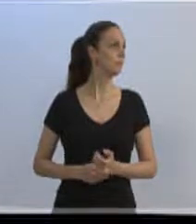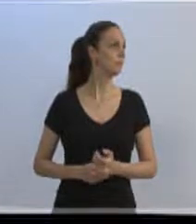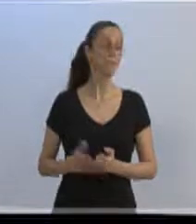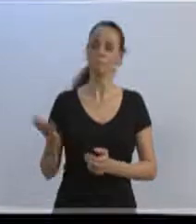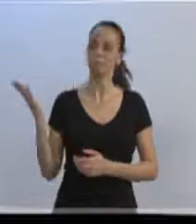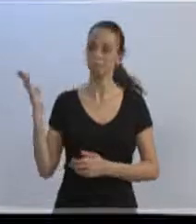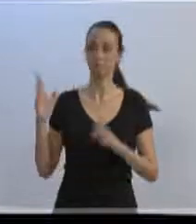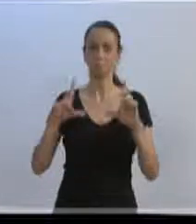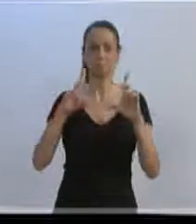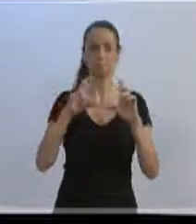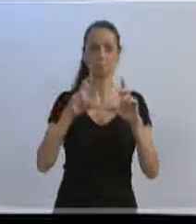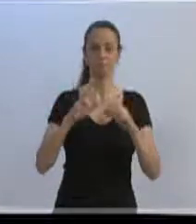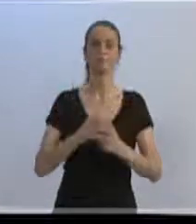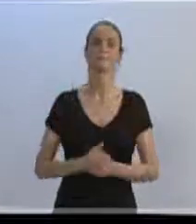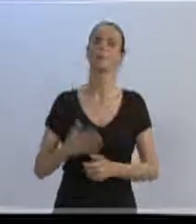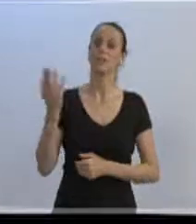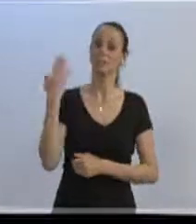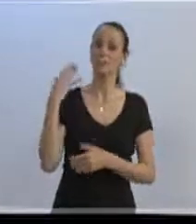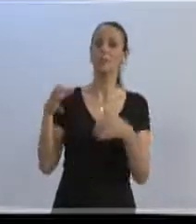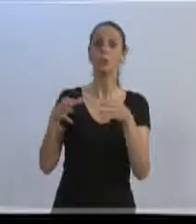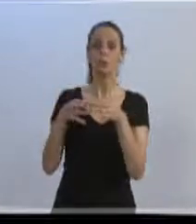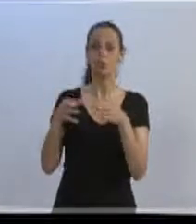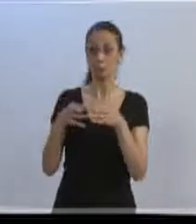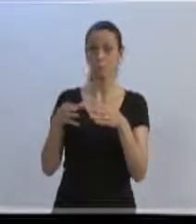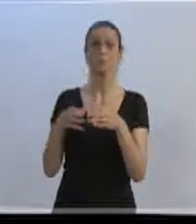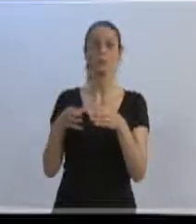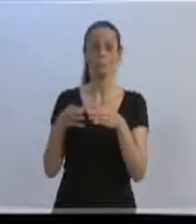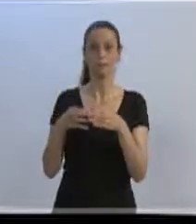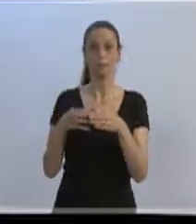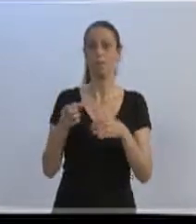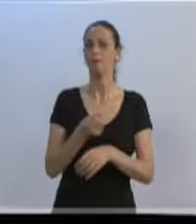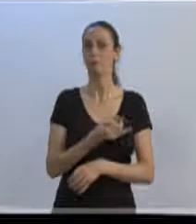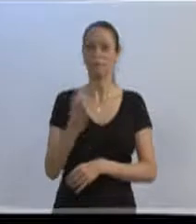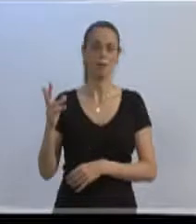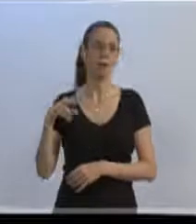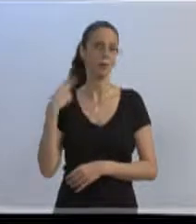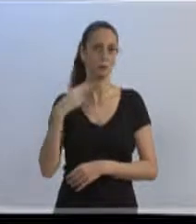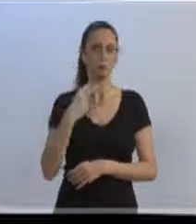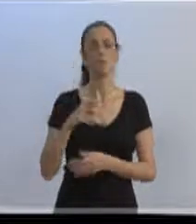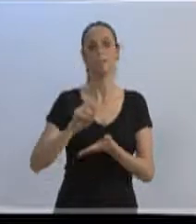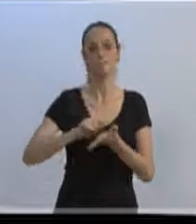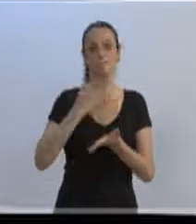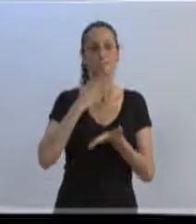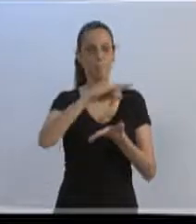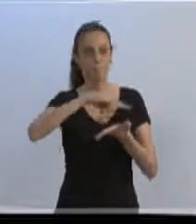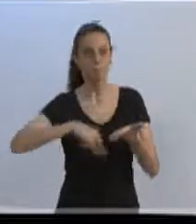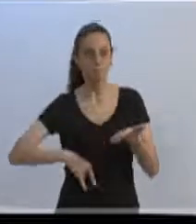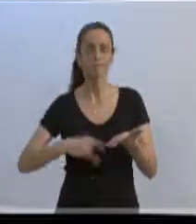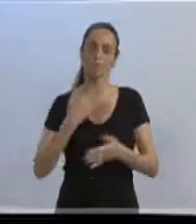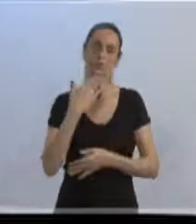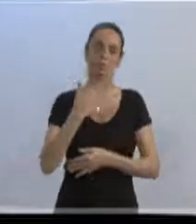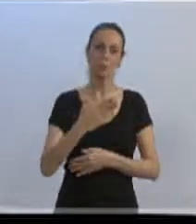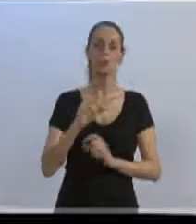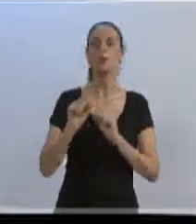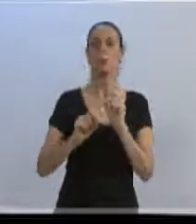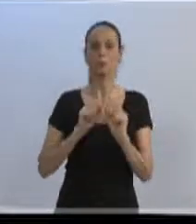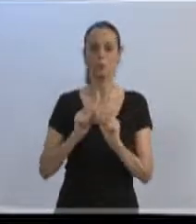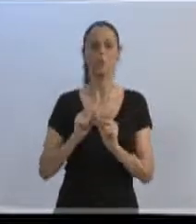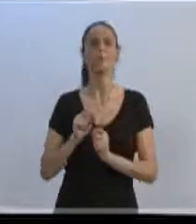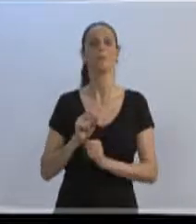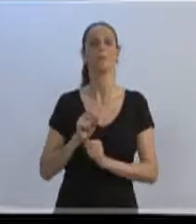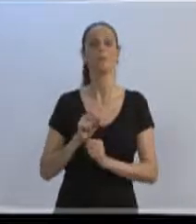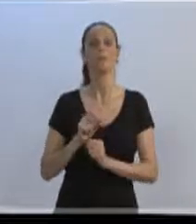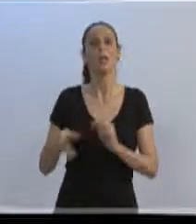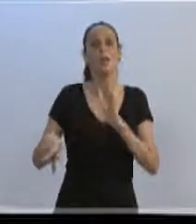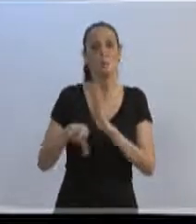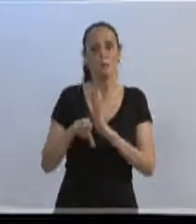a gente fez aqui como coletivamente demais vereadores do requerimento alguns pedidos foi retirado aquele entulho